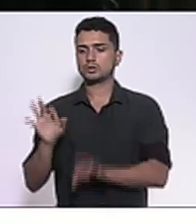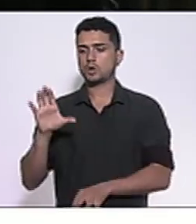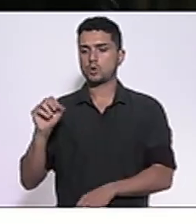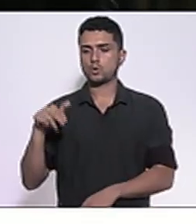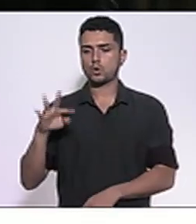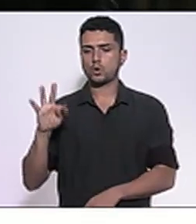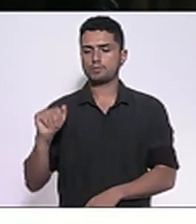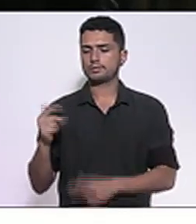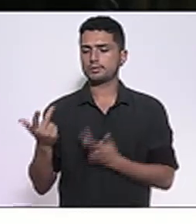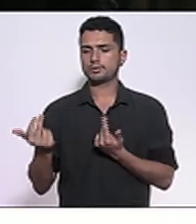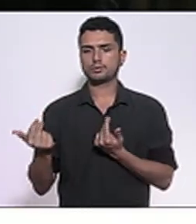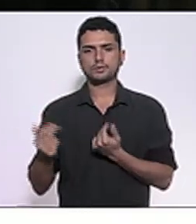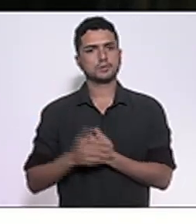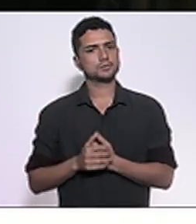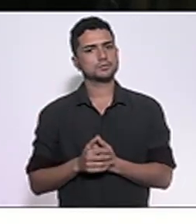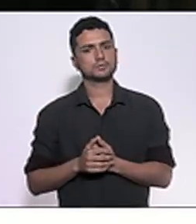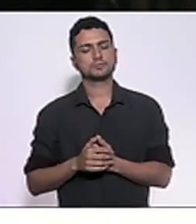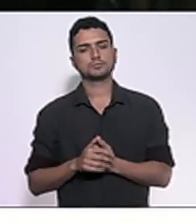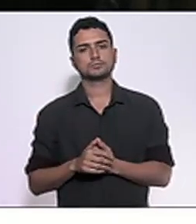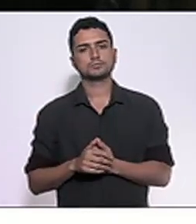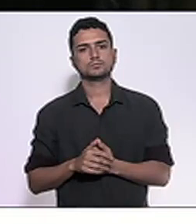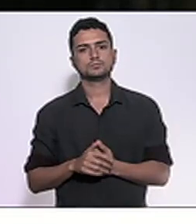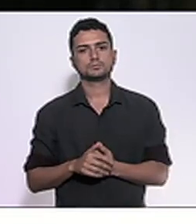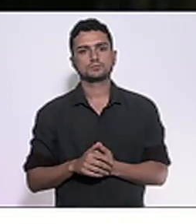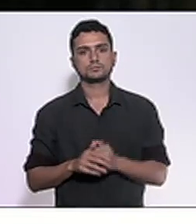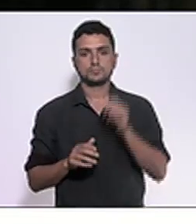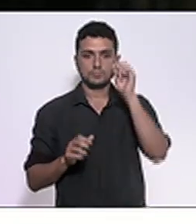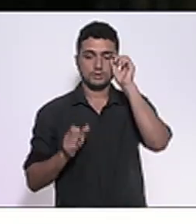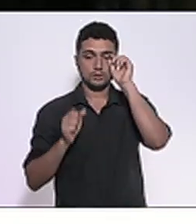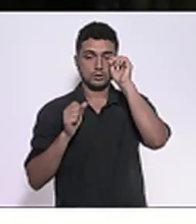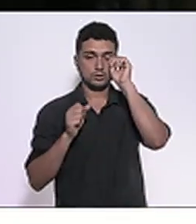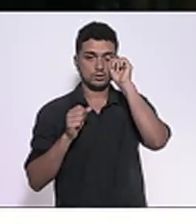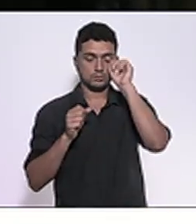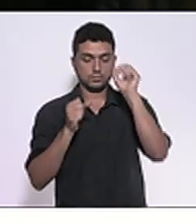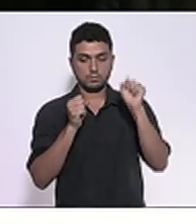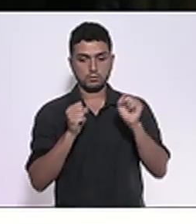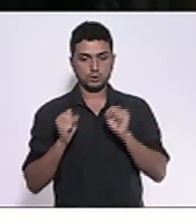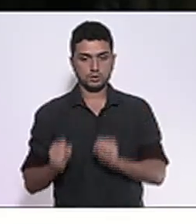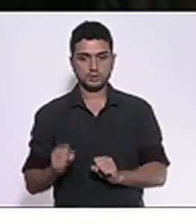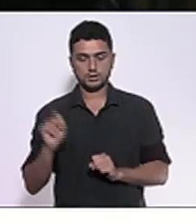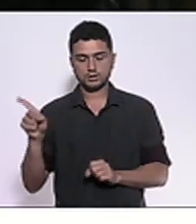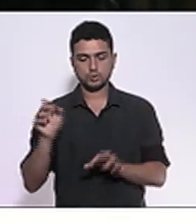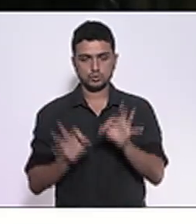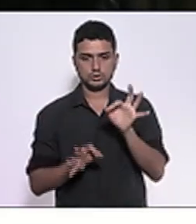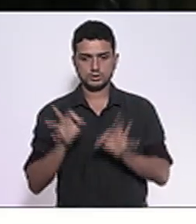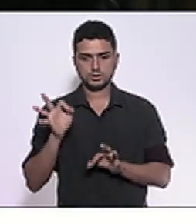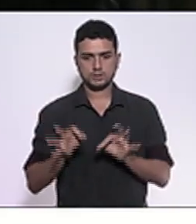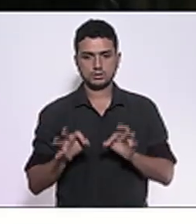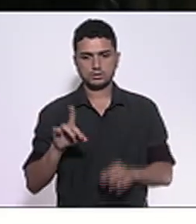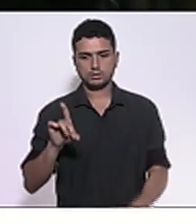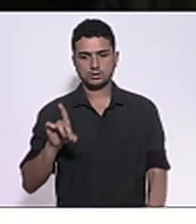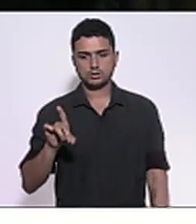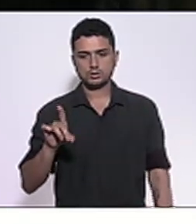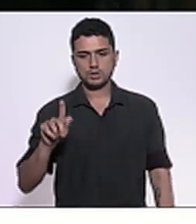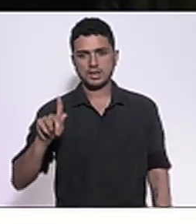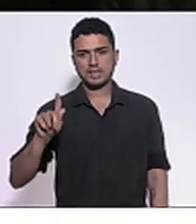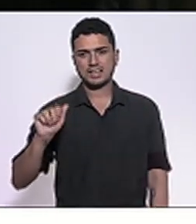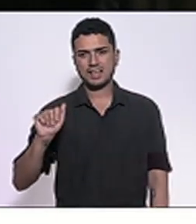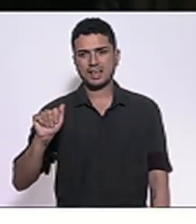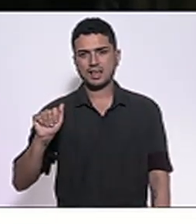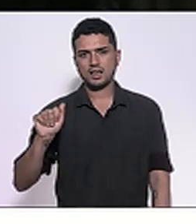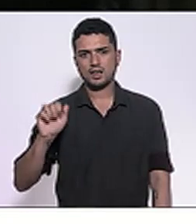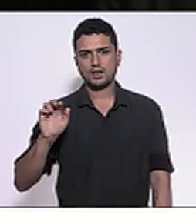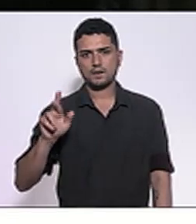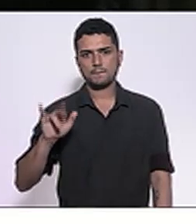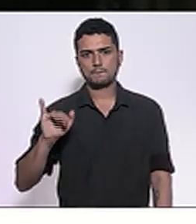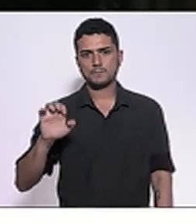idem. O Poder Judiciário, através do desembargador Gabriel, junto com o nome